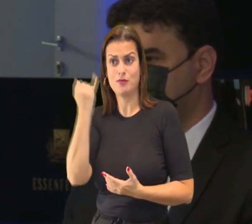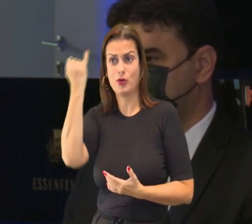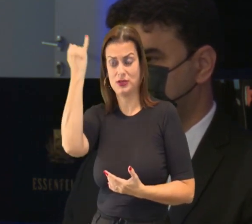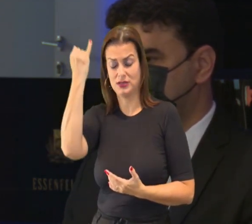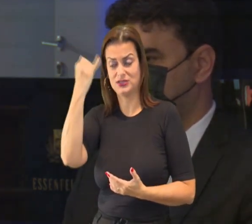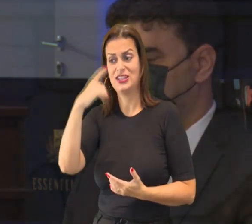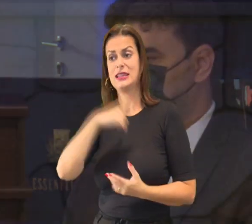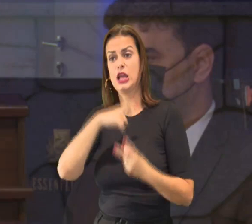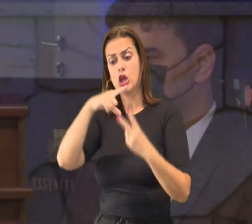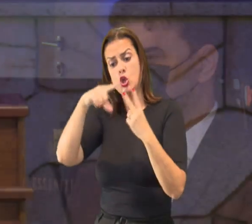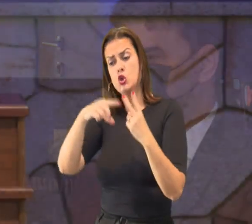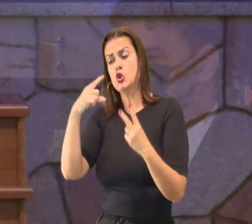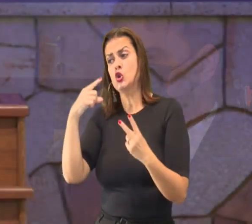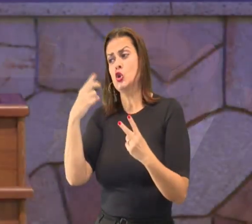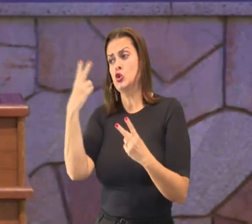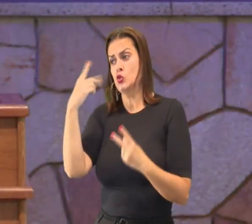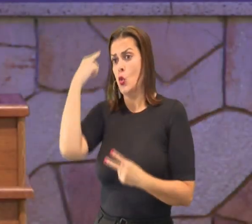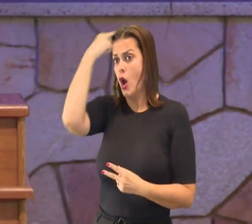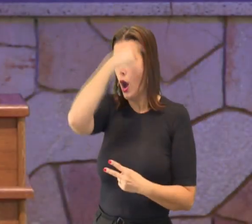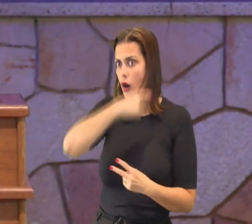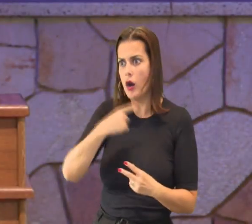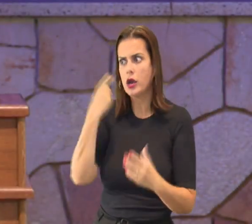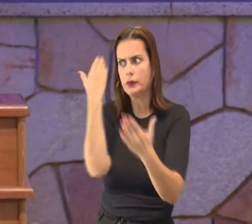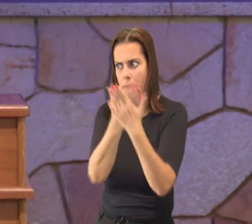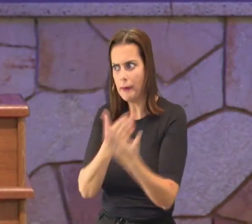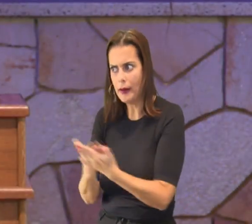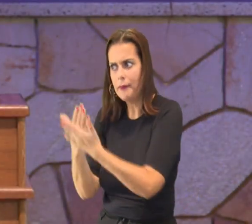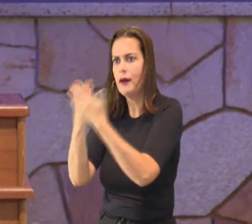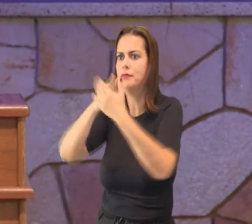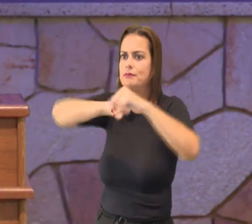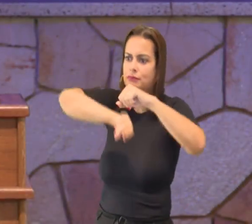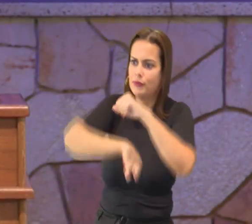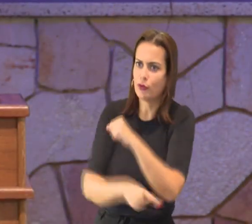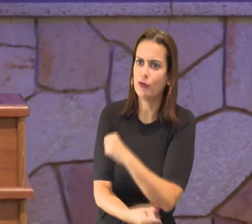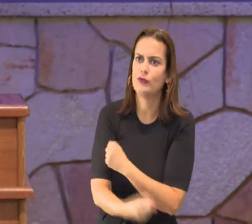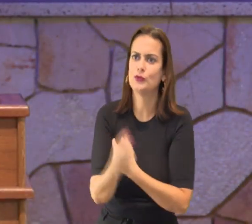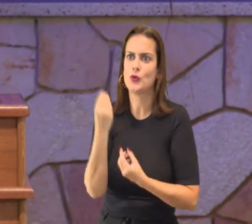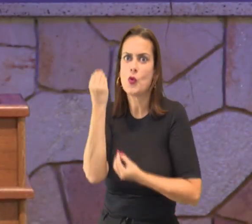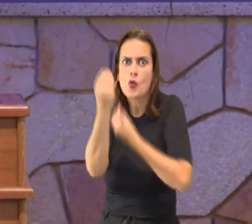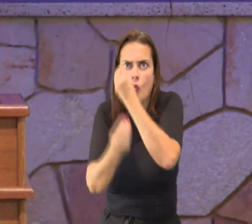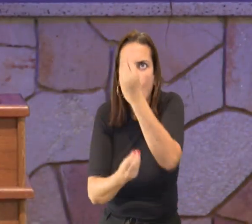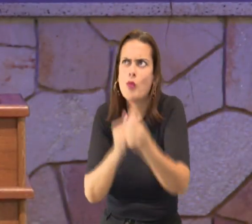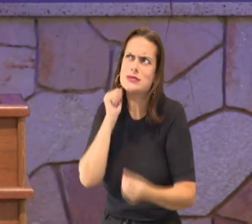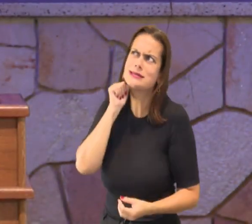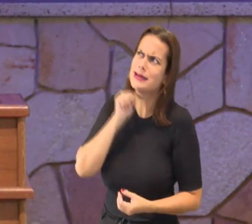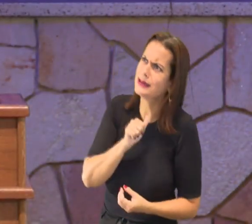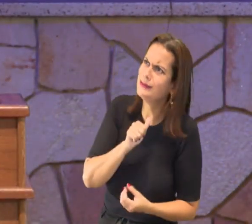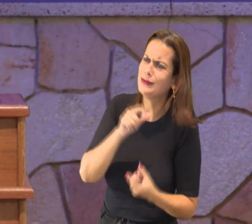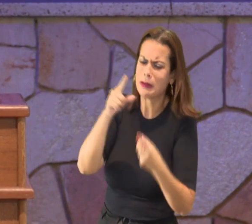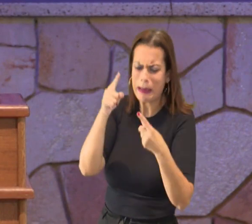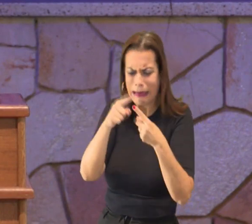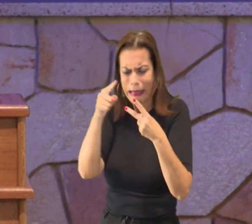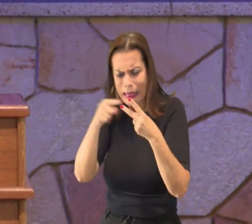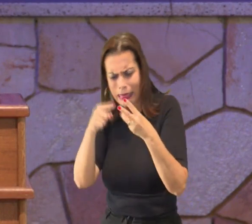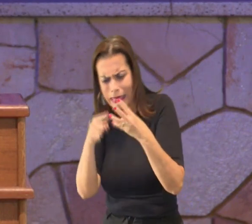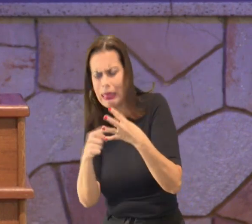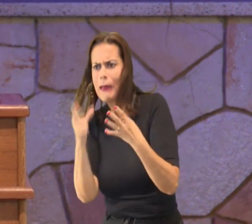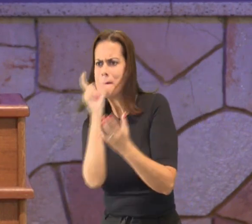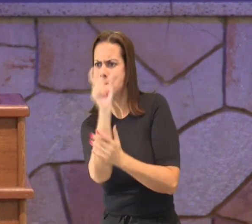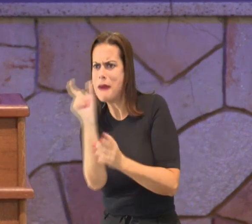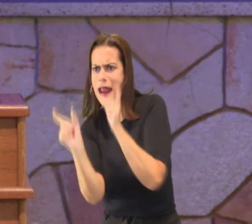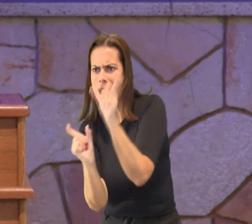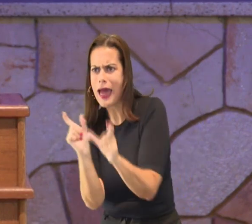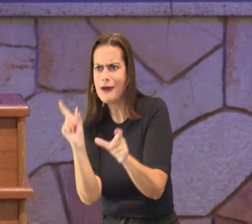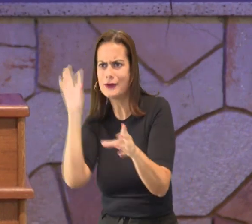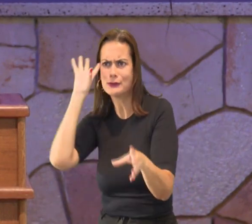aqui 2 horas, 3 horas de material para estarmos estudando as especificidades de cada palavra, de cada princípio